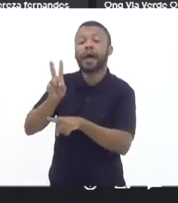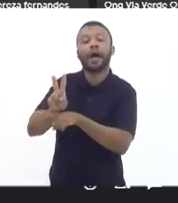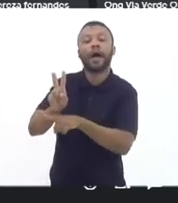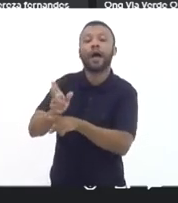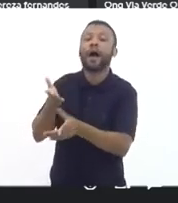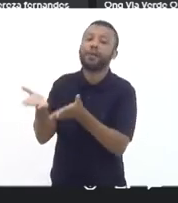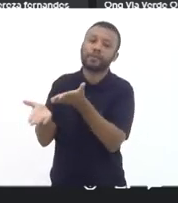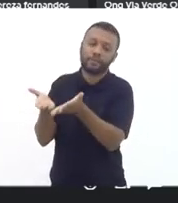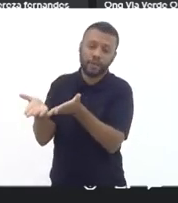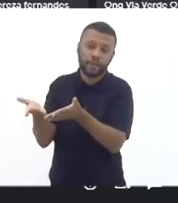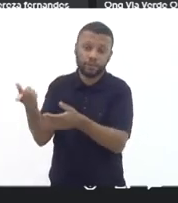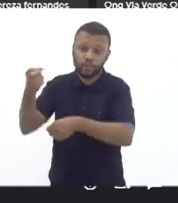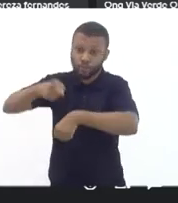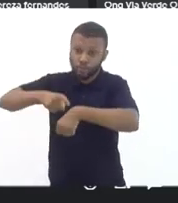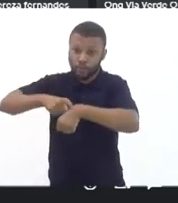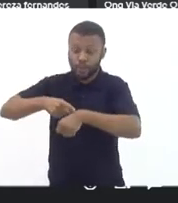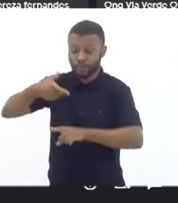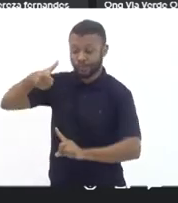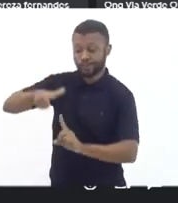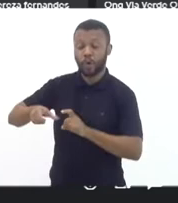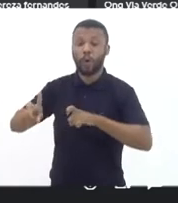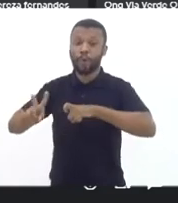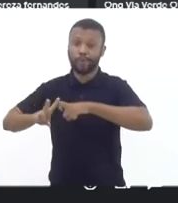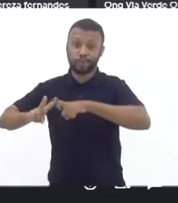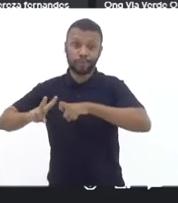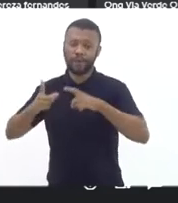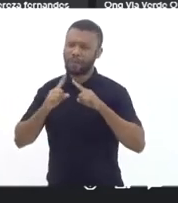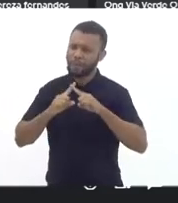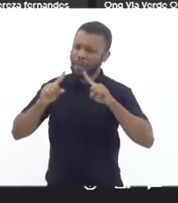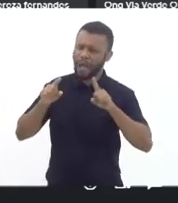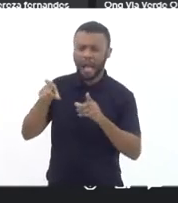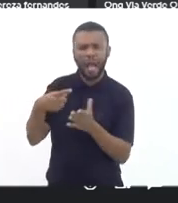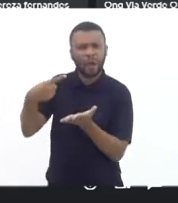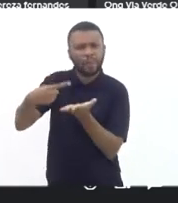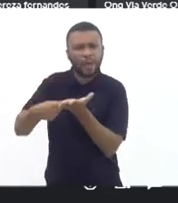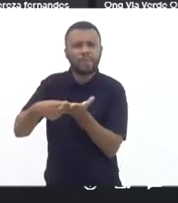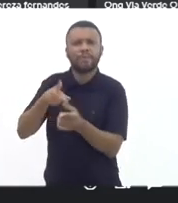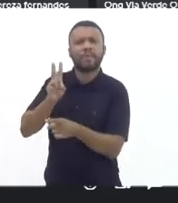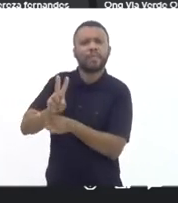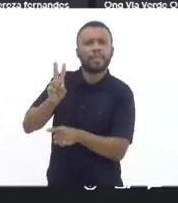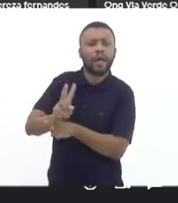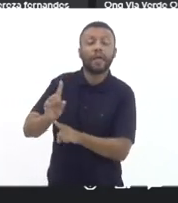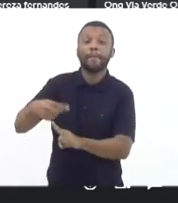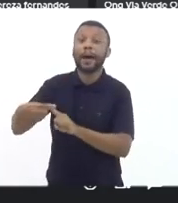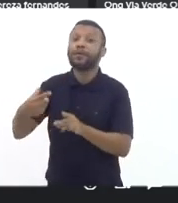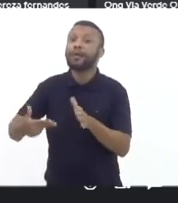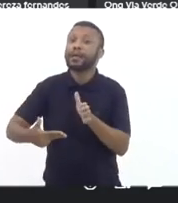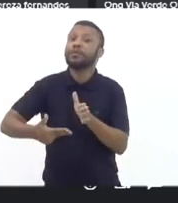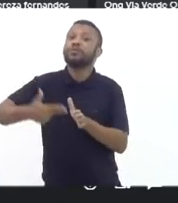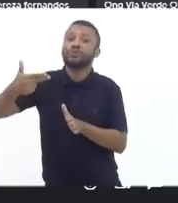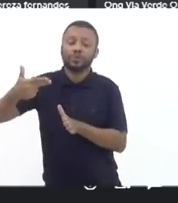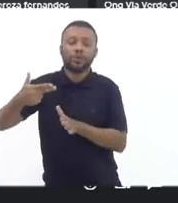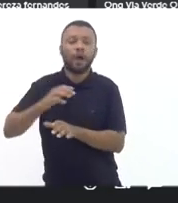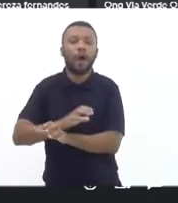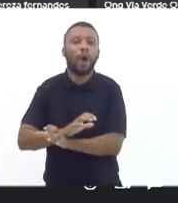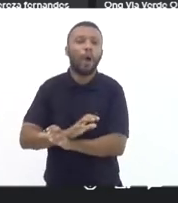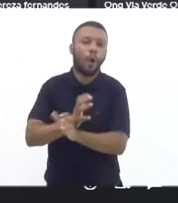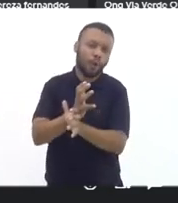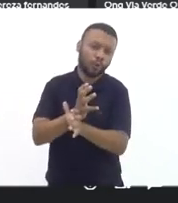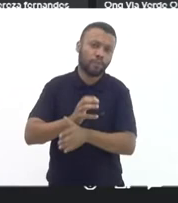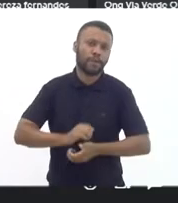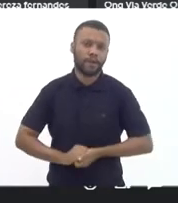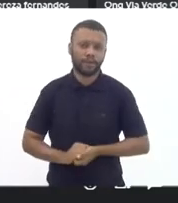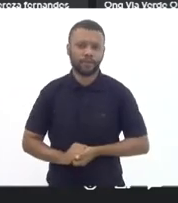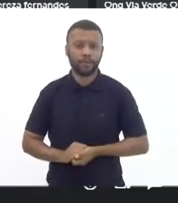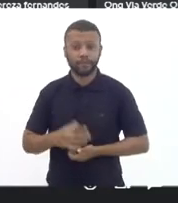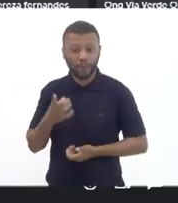o veterinário jamais vai reclamar se for conveniado para fazer um atendimento e uma cirurgia ortopédica. Querido deputado Gustavo Schmidt,